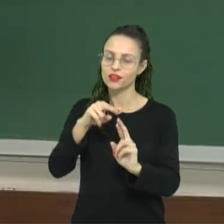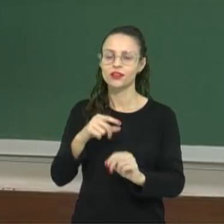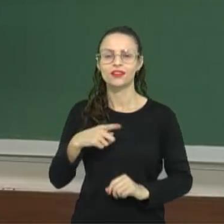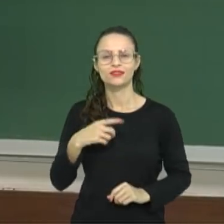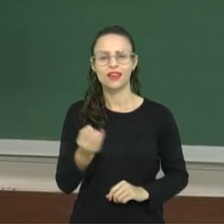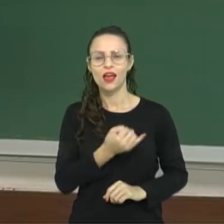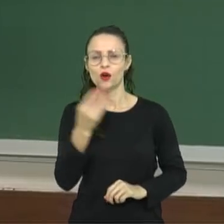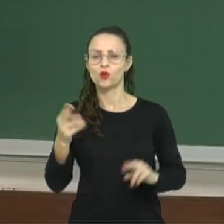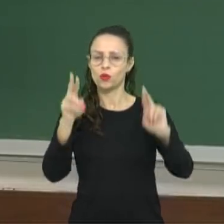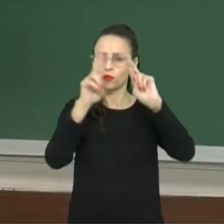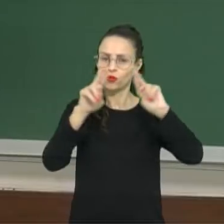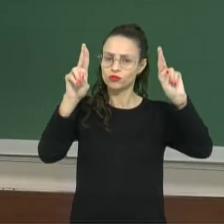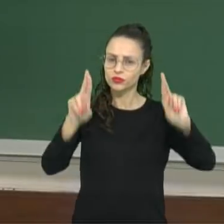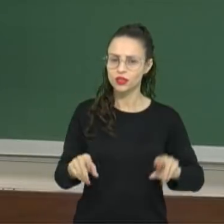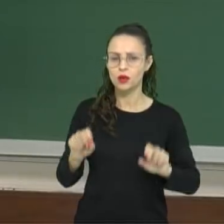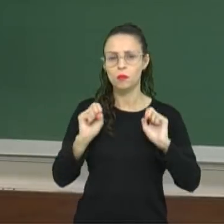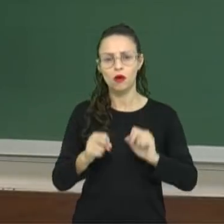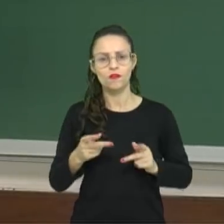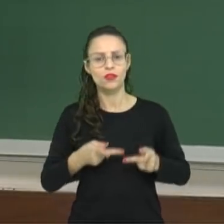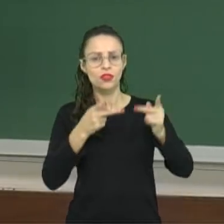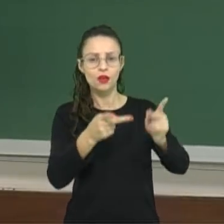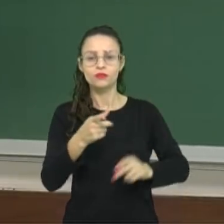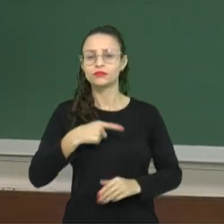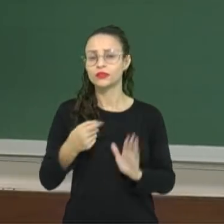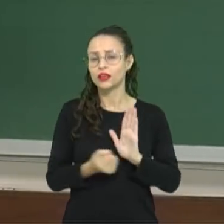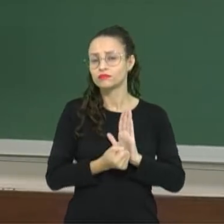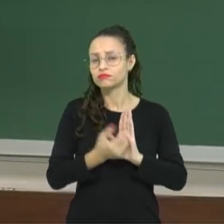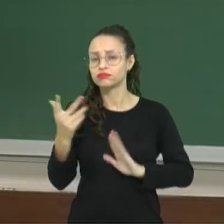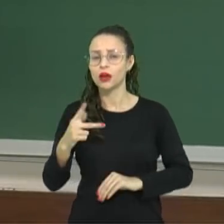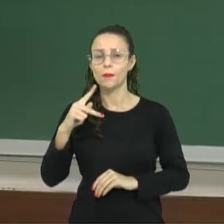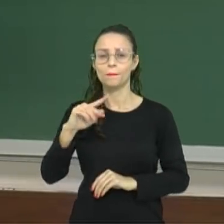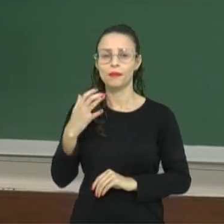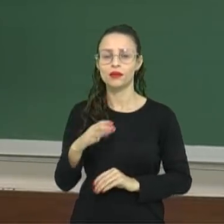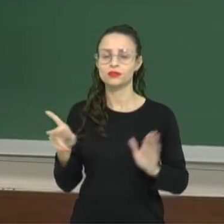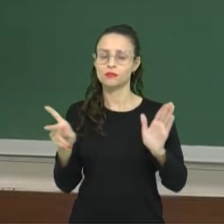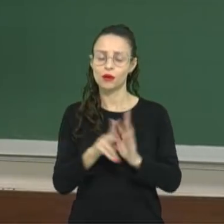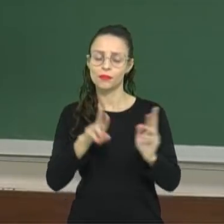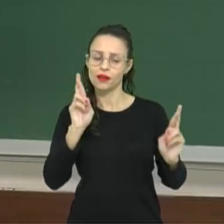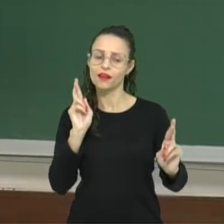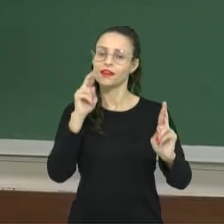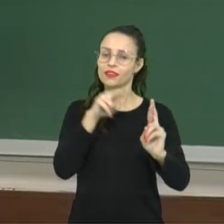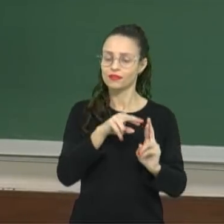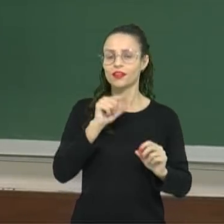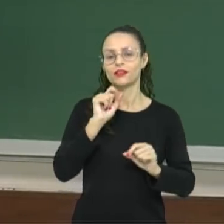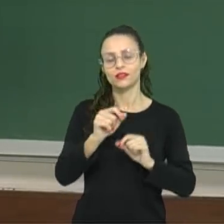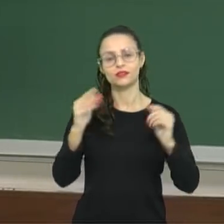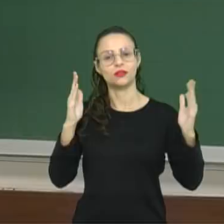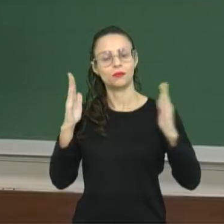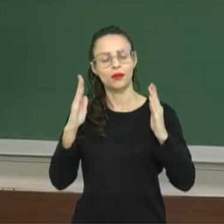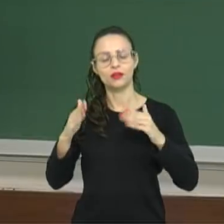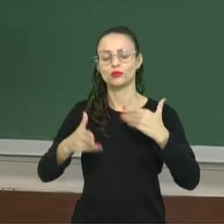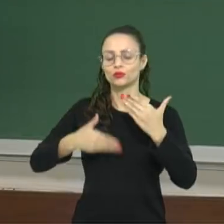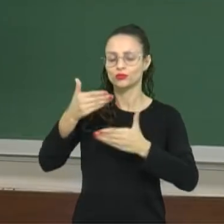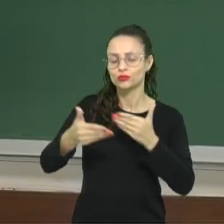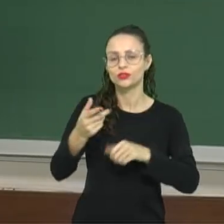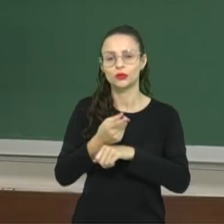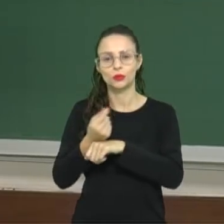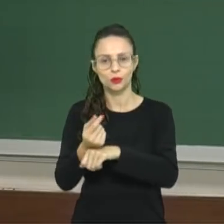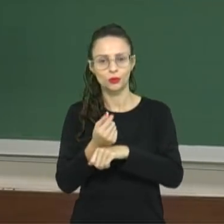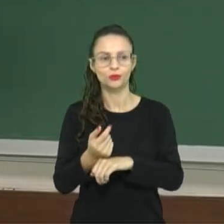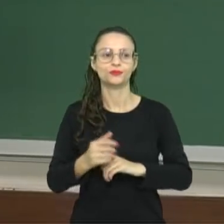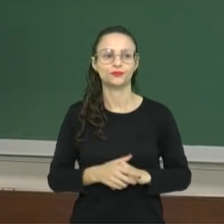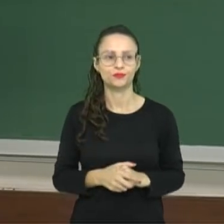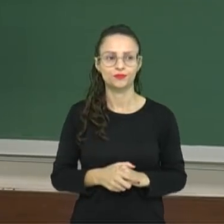os museus que podem ser visitados, que guardam muitas peças de referência desse ciclo, né,